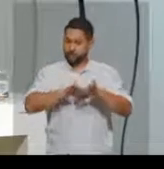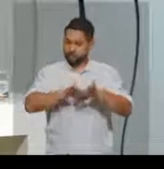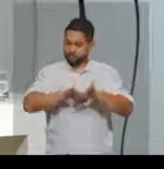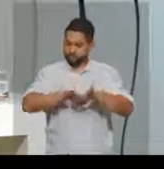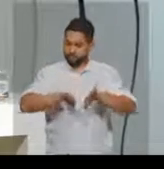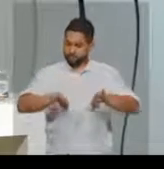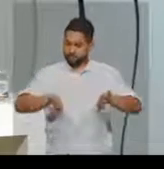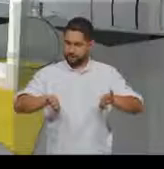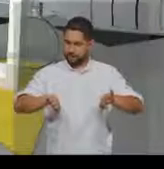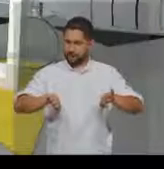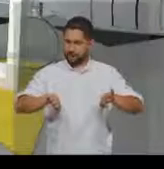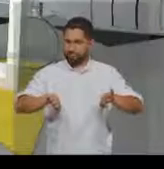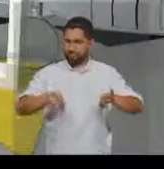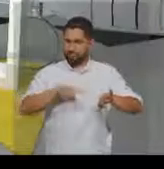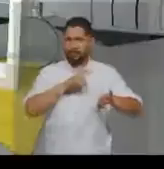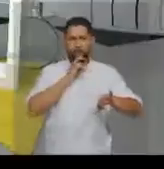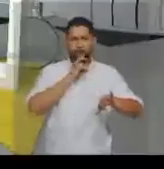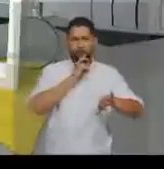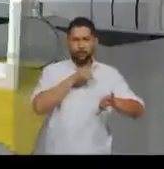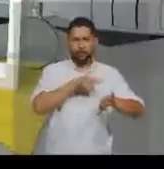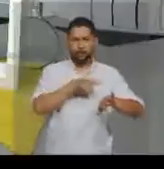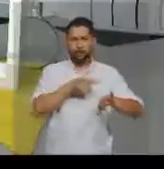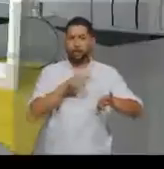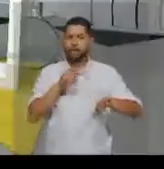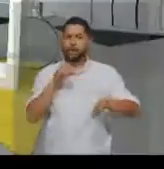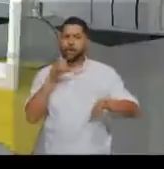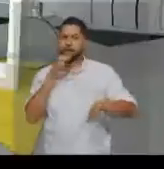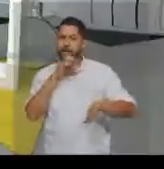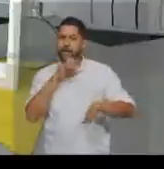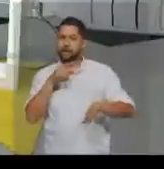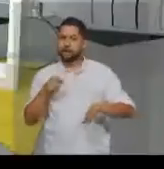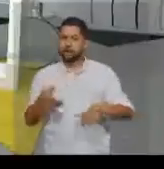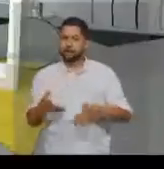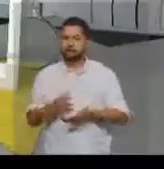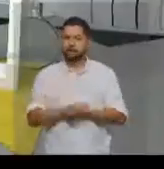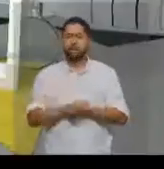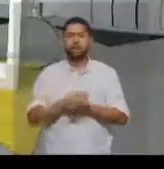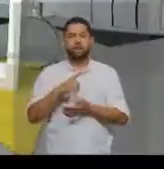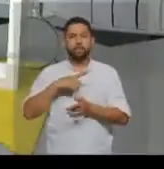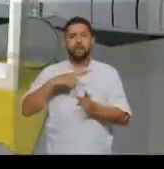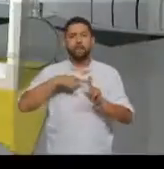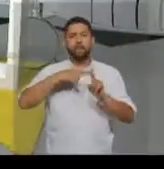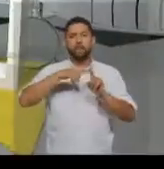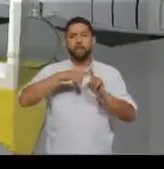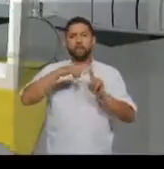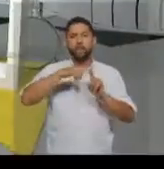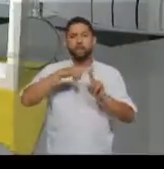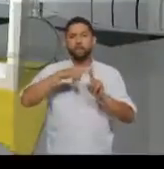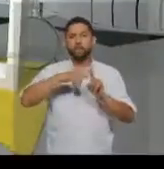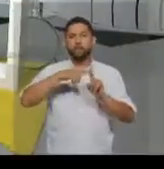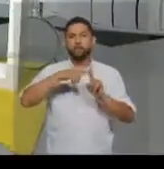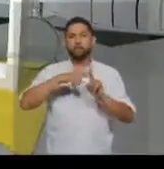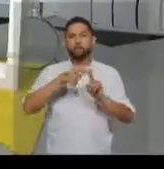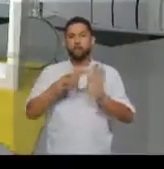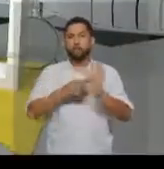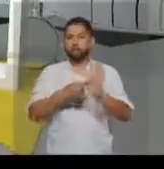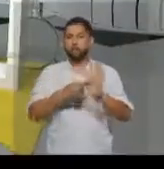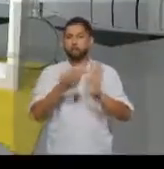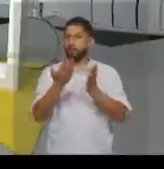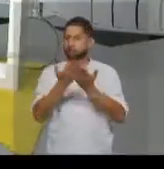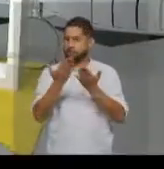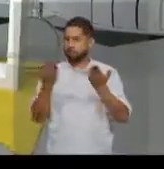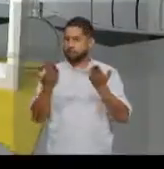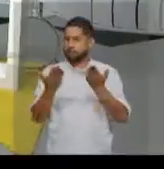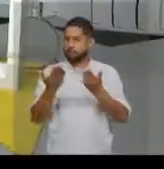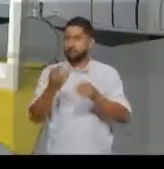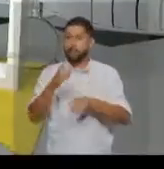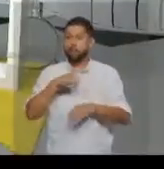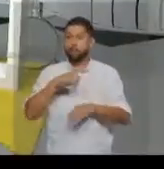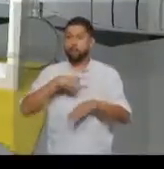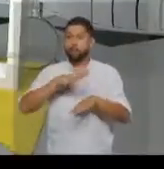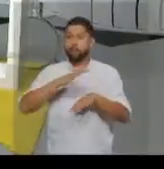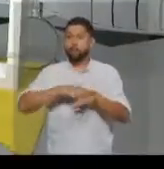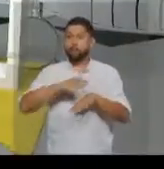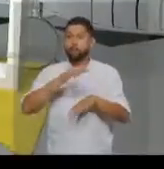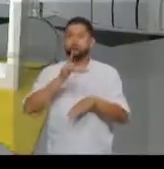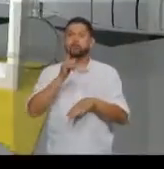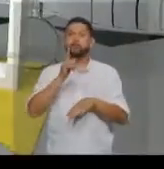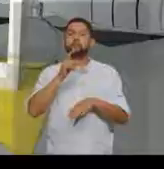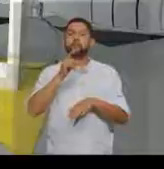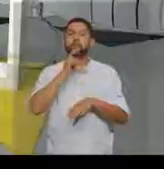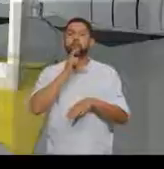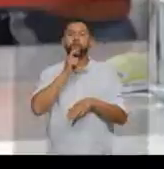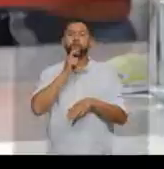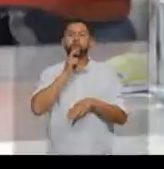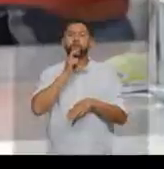eles aqui mais ou menos. Então, eu trouxe aqui um termômetro para a gente poder verificar isso juntos. Então, a água que está mais fria.